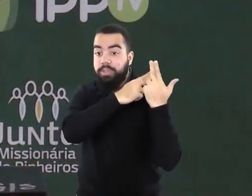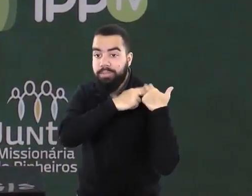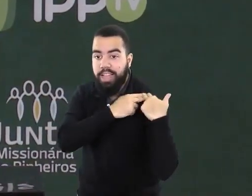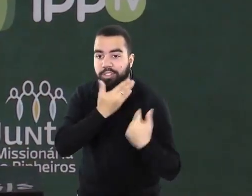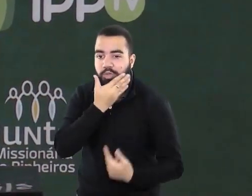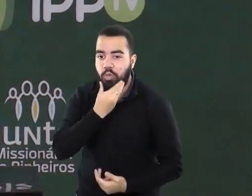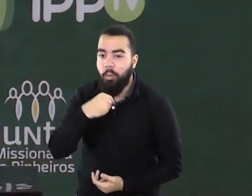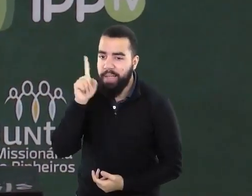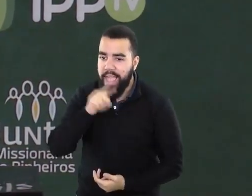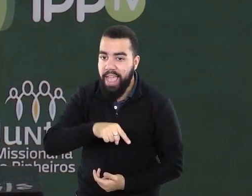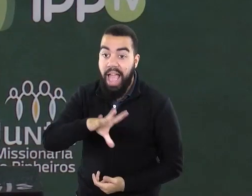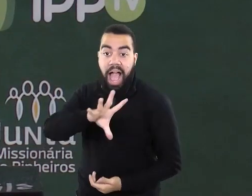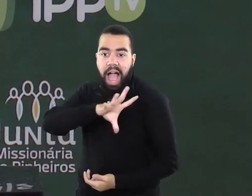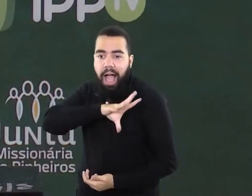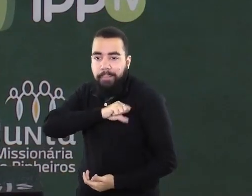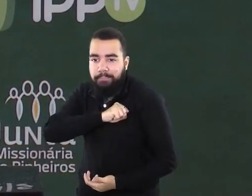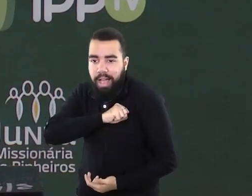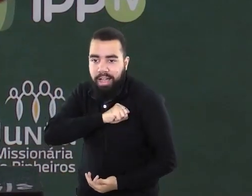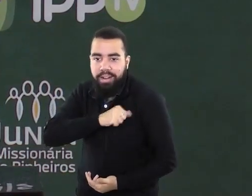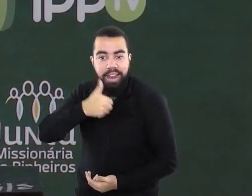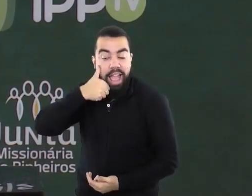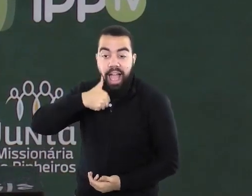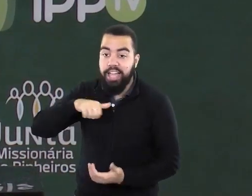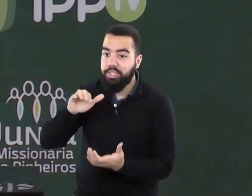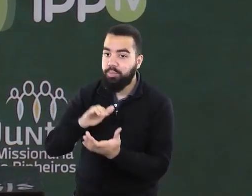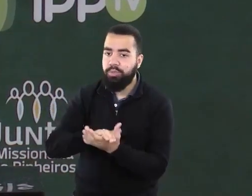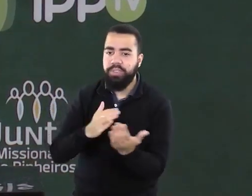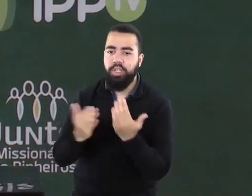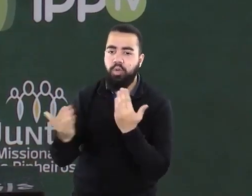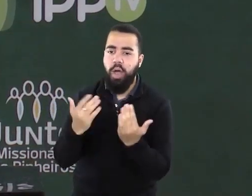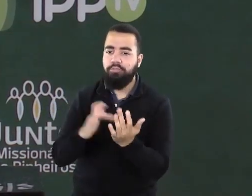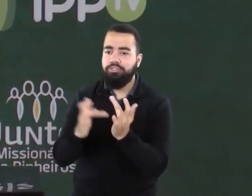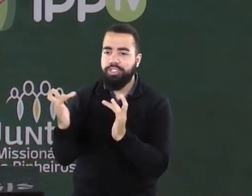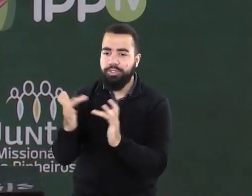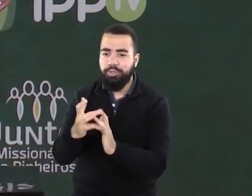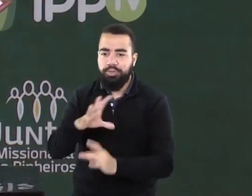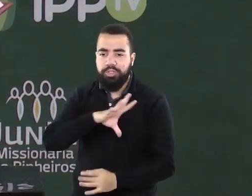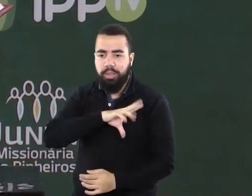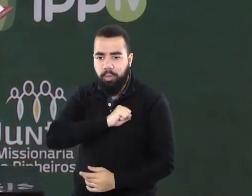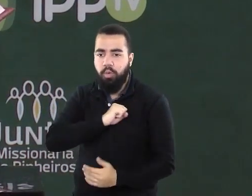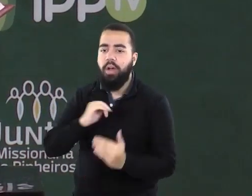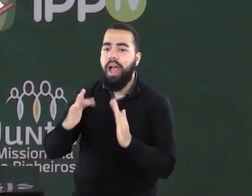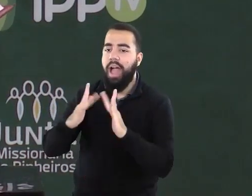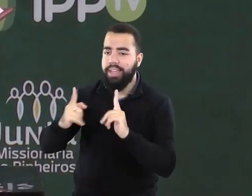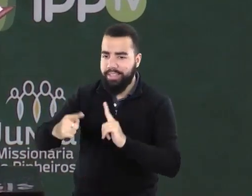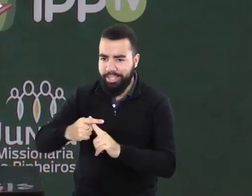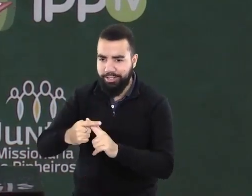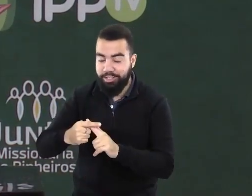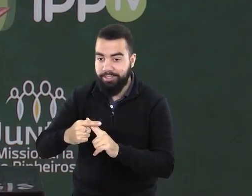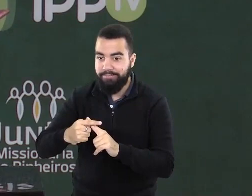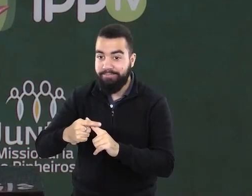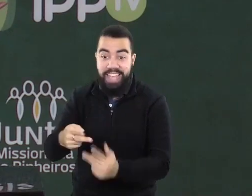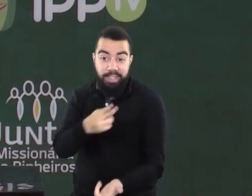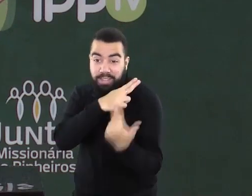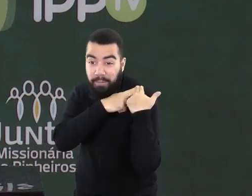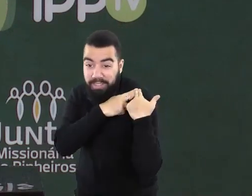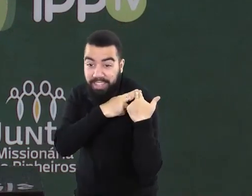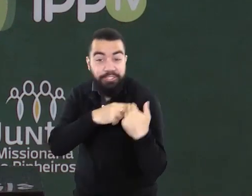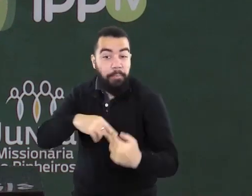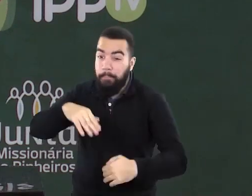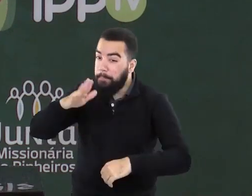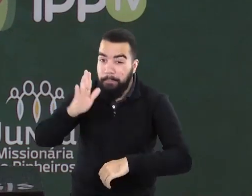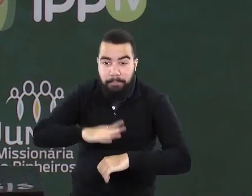Agora, deixa eu lhes dizer, nenhuma mulher teria dificuldade de submeter-se a um homem que a ama como Cristo amou a